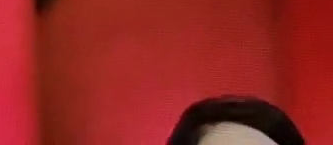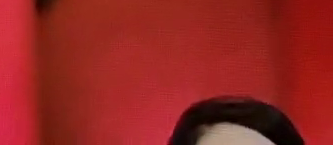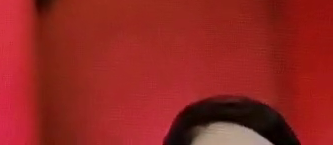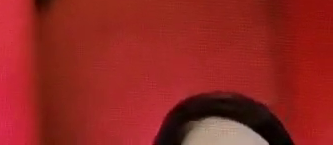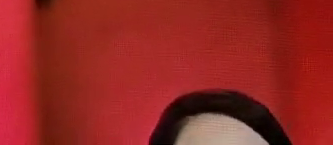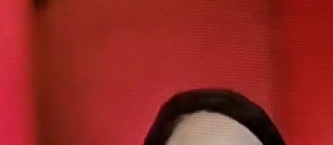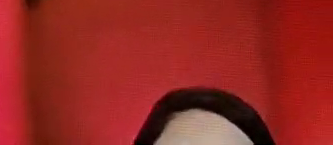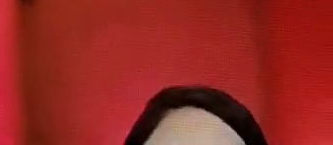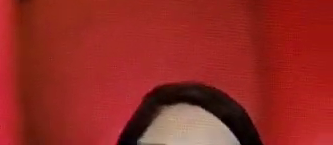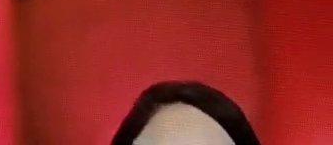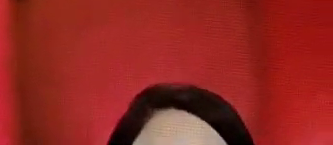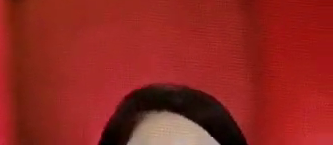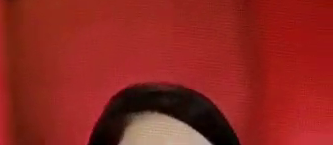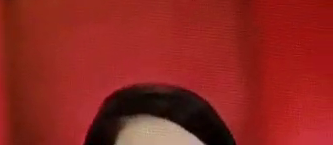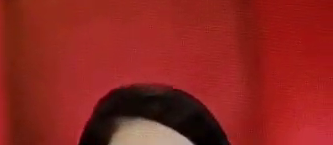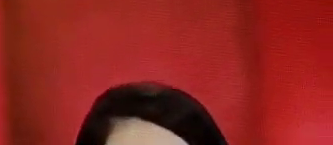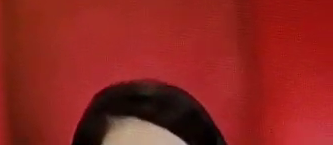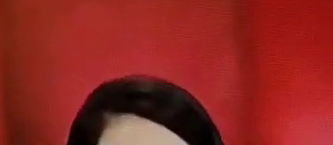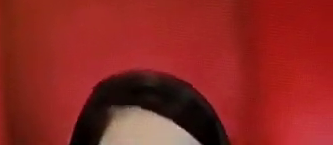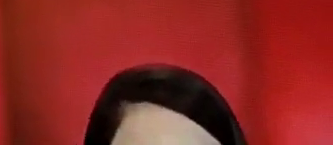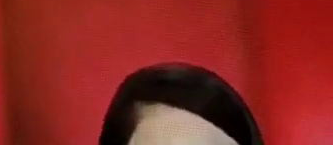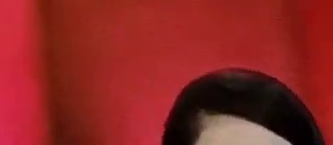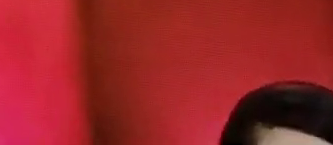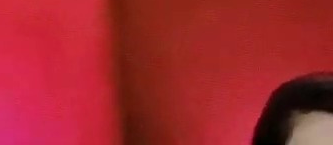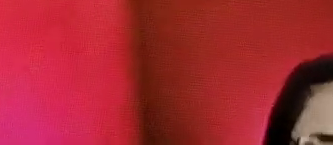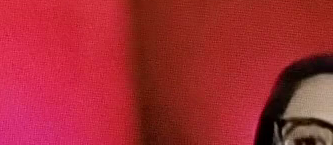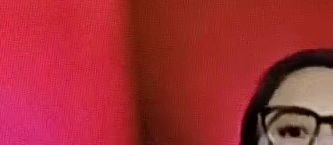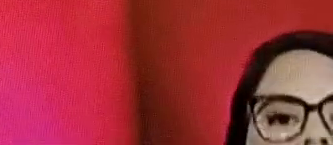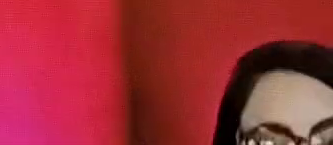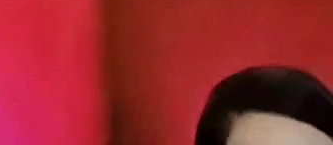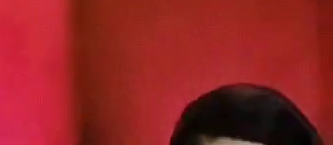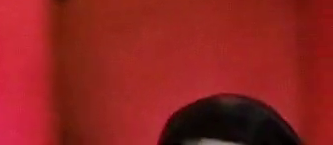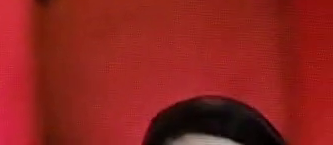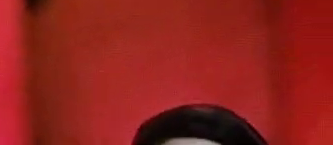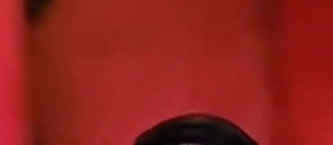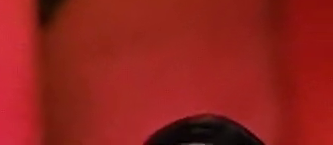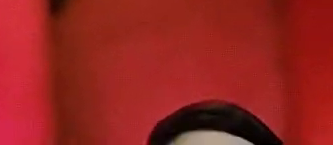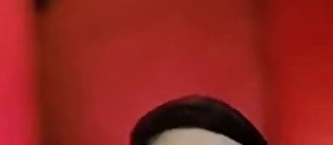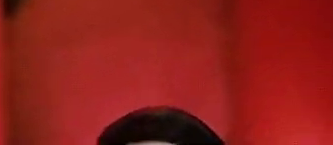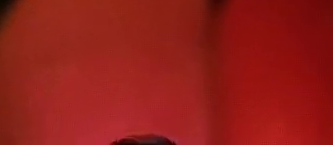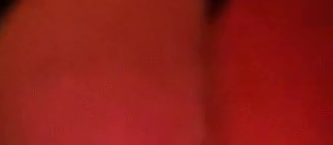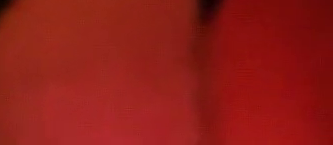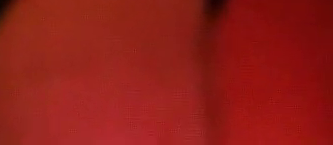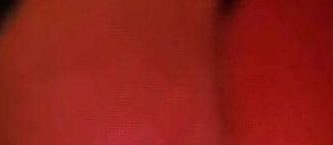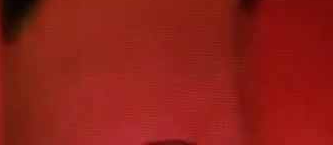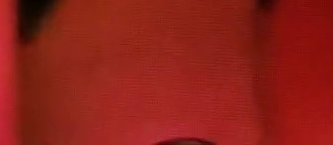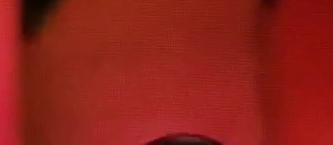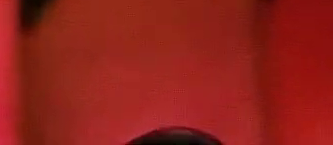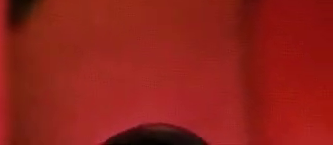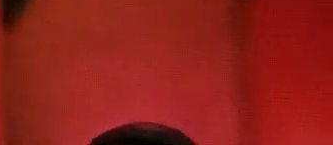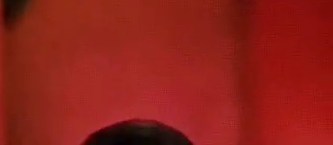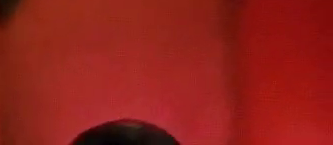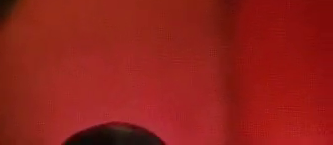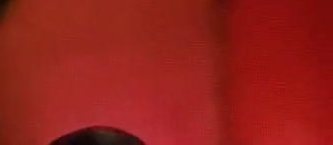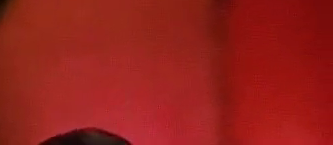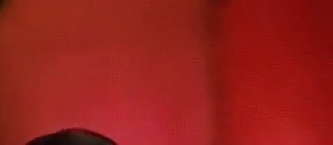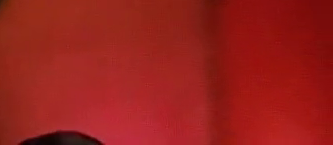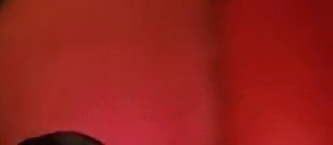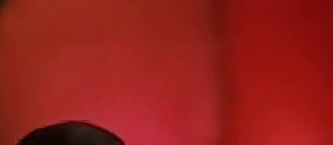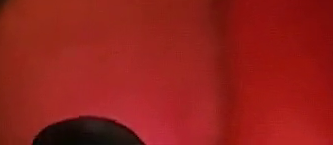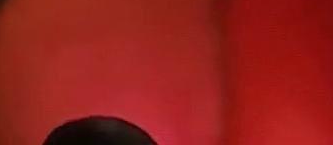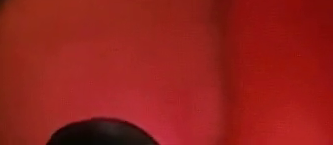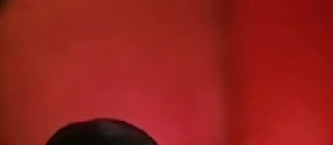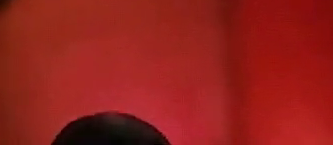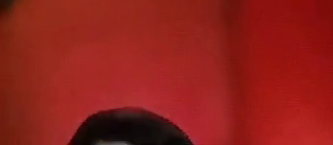seguida por um pedido de vista do ministro Luiz Roberto Barroso, ou seja, mais tempo para analisar o caso. E o